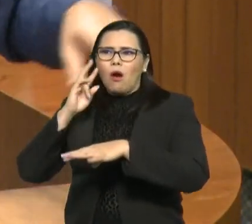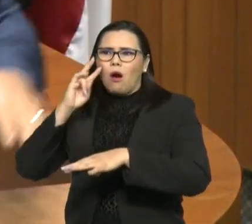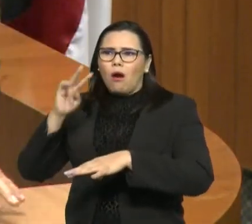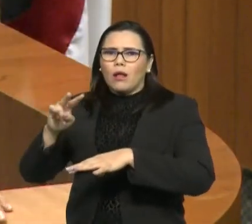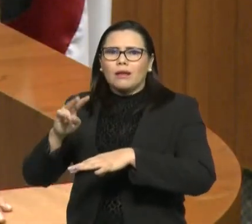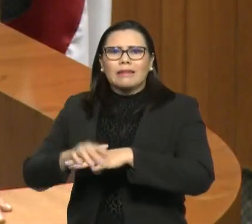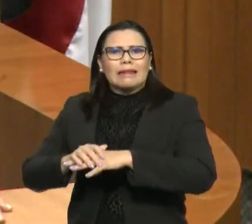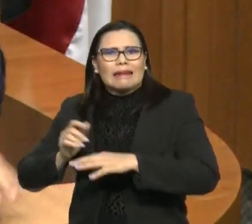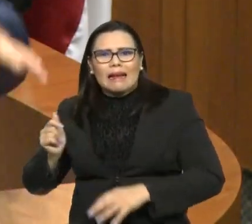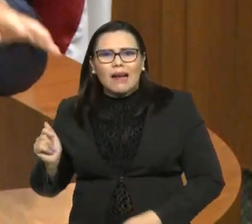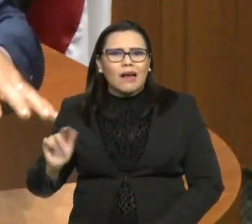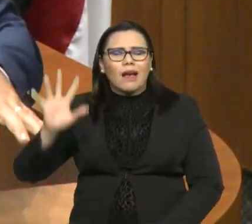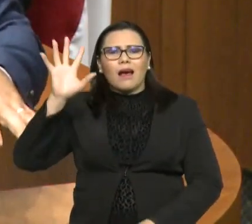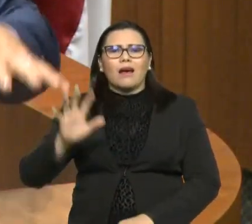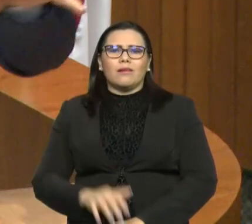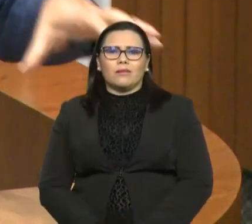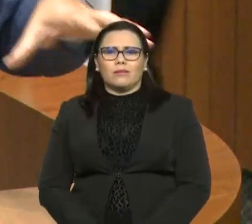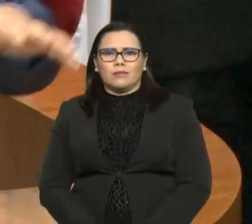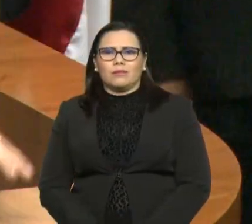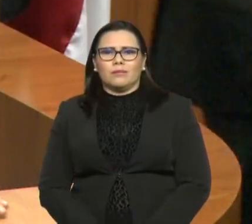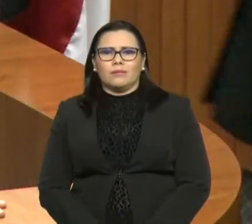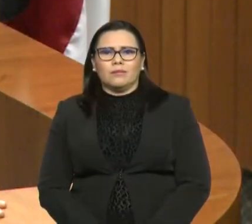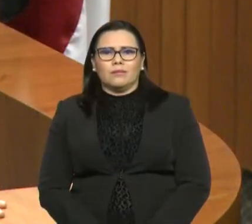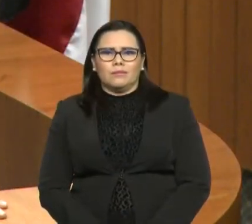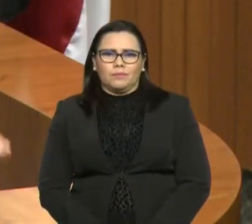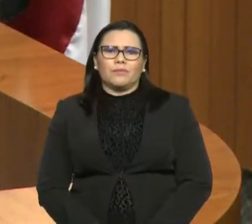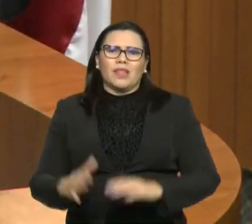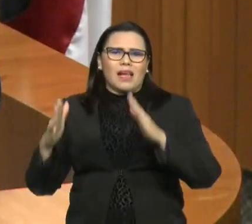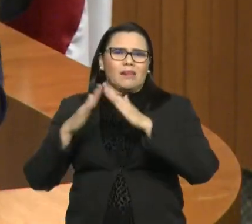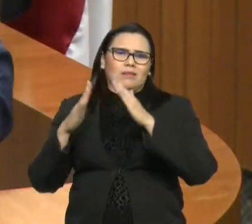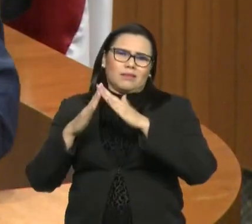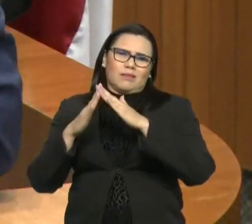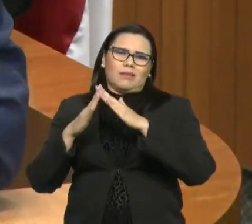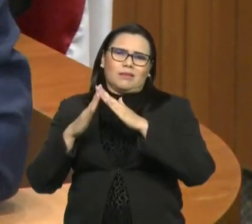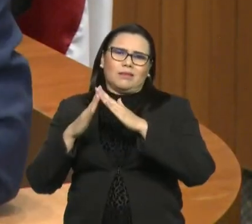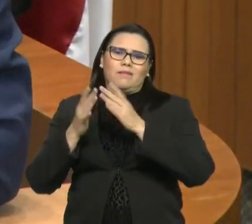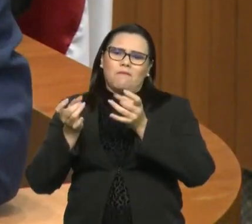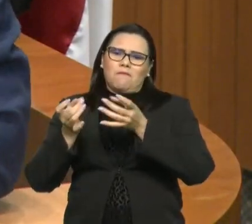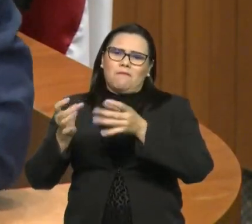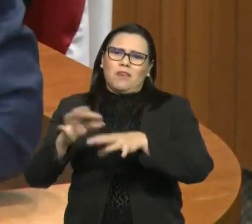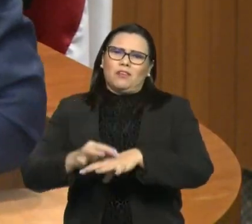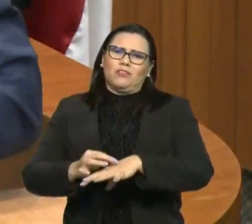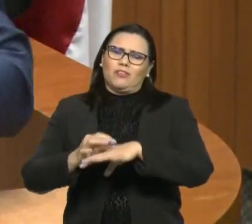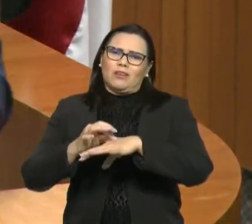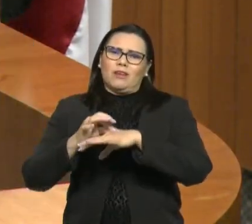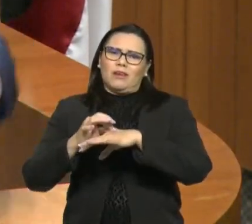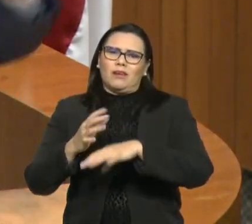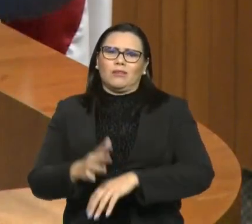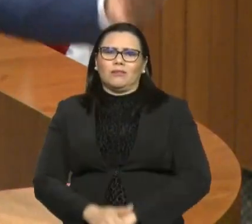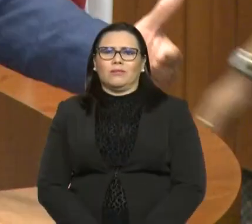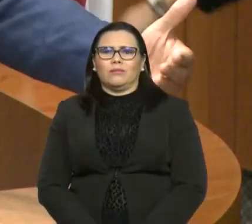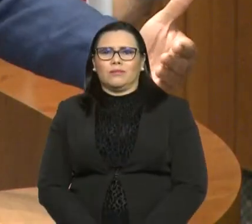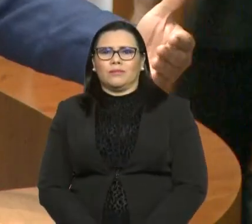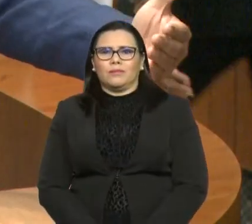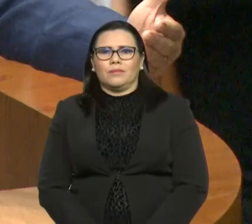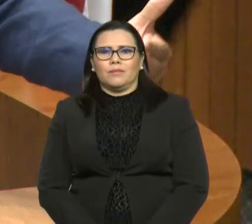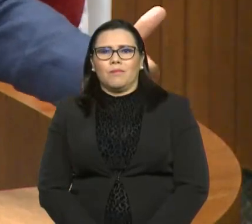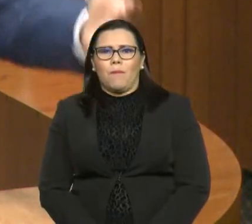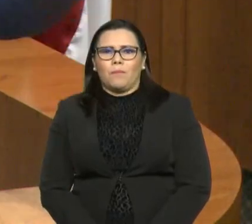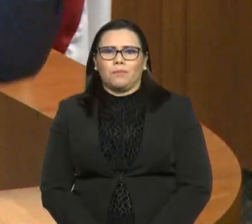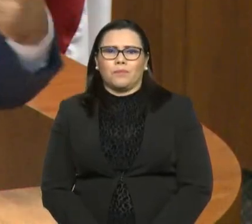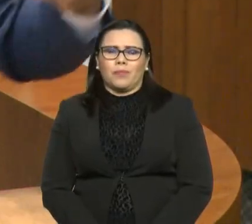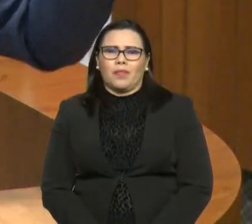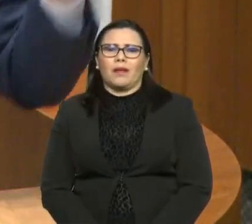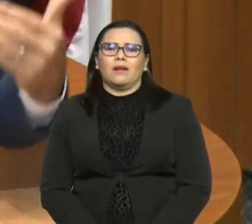os atravessadores. No caso, os frigoríficos, quem tem menor investimento e tem a maior